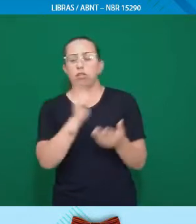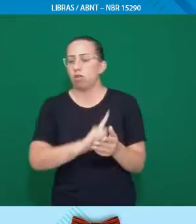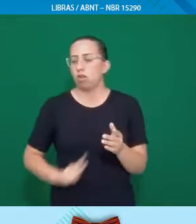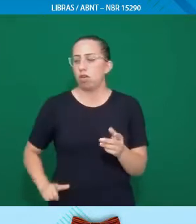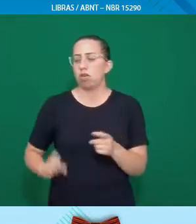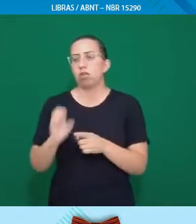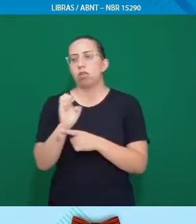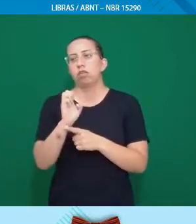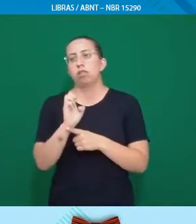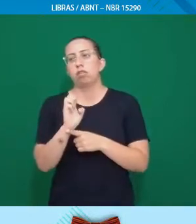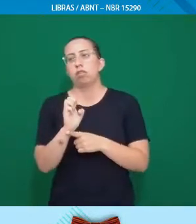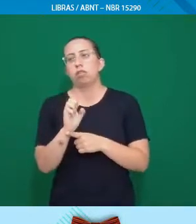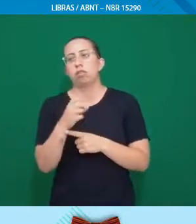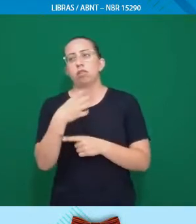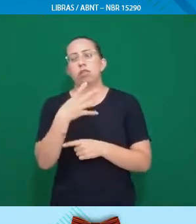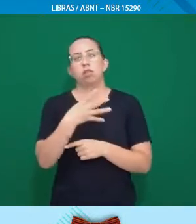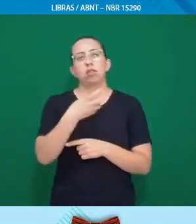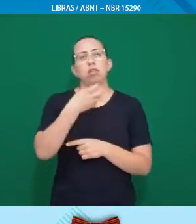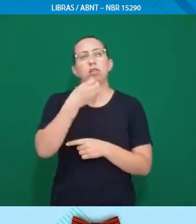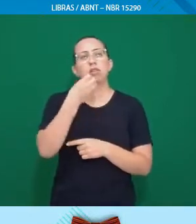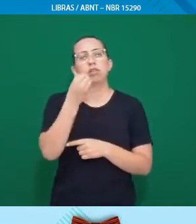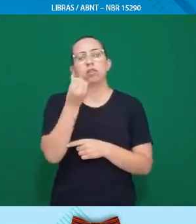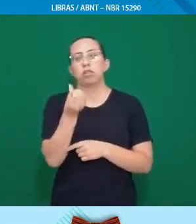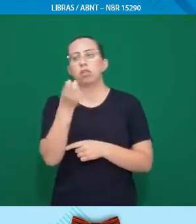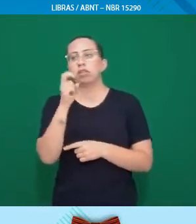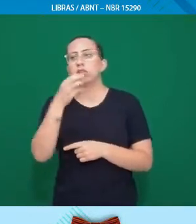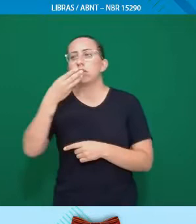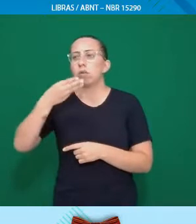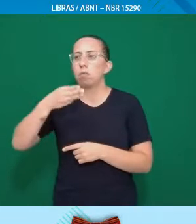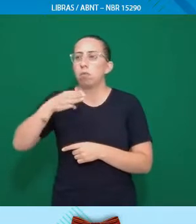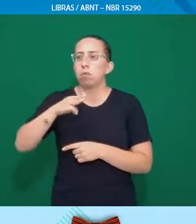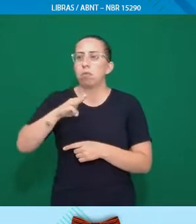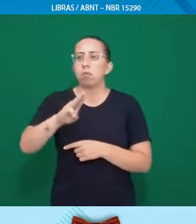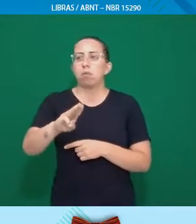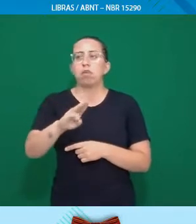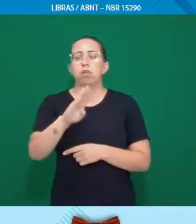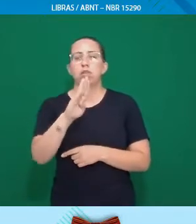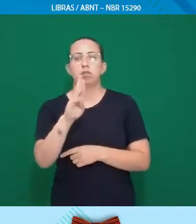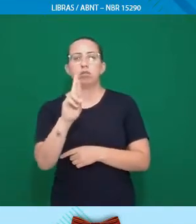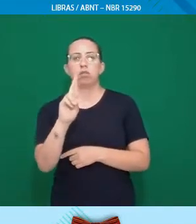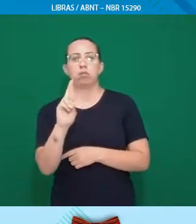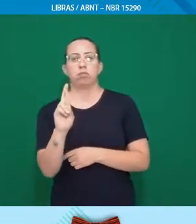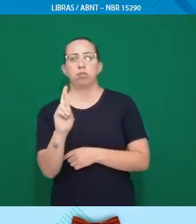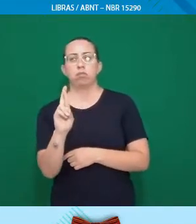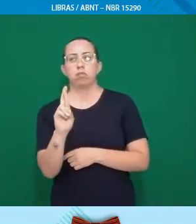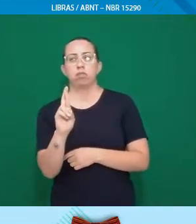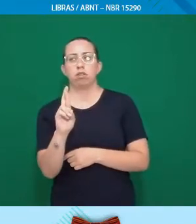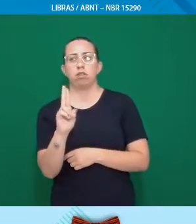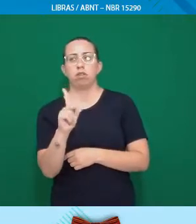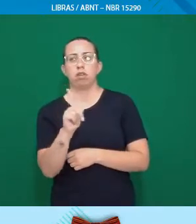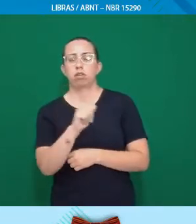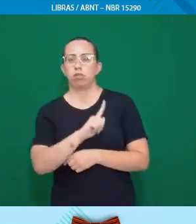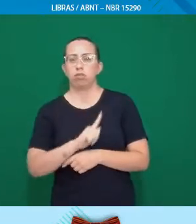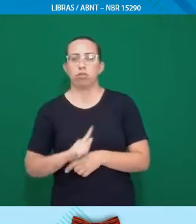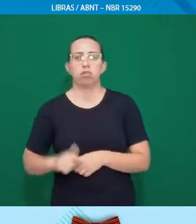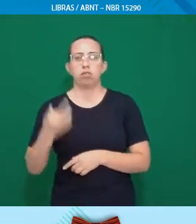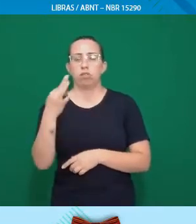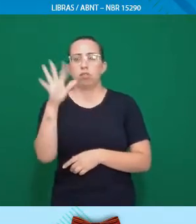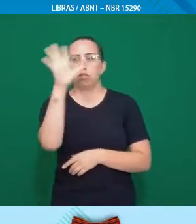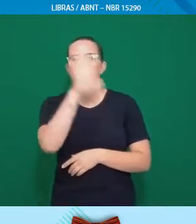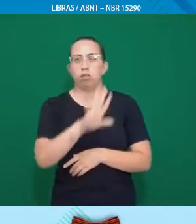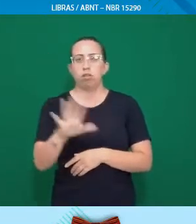do governo estadual 465 milhões e em BR do governo